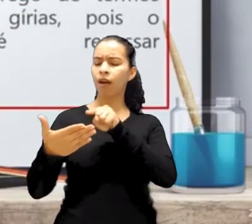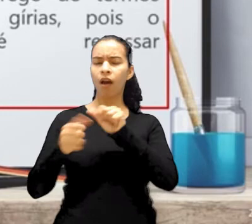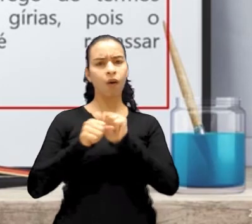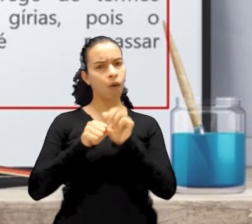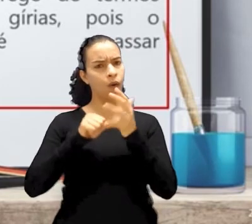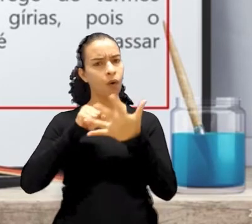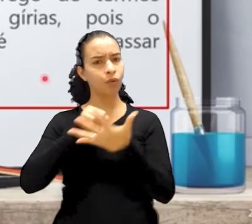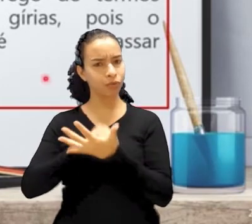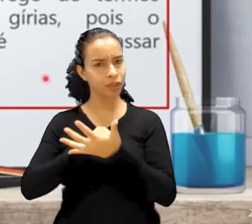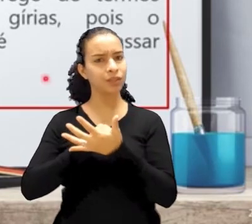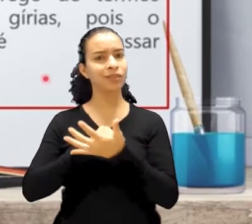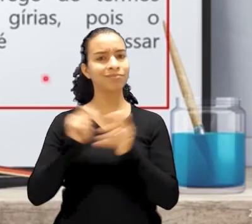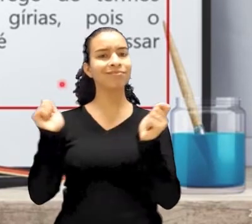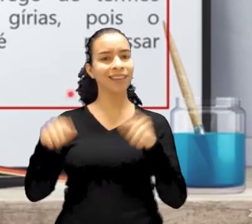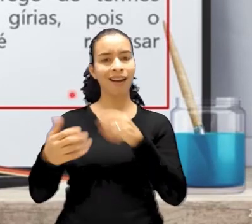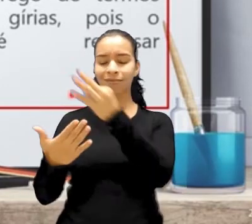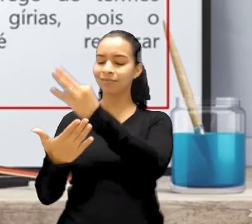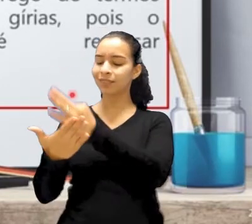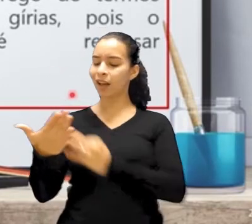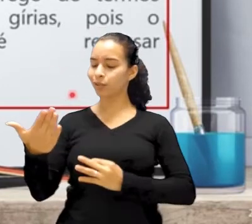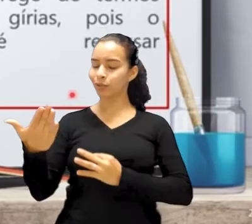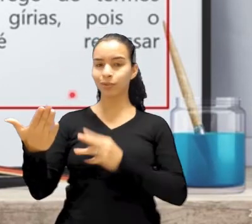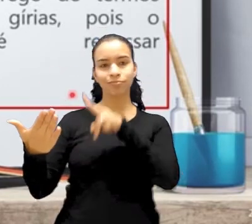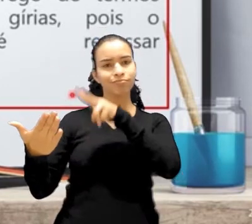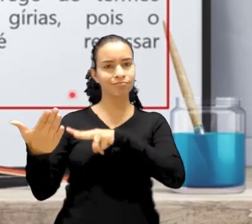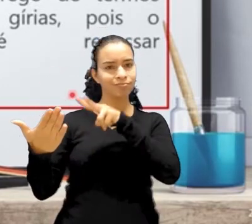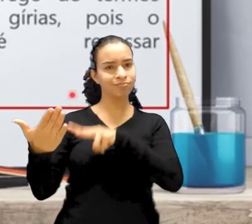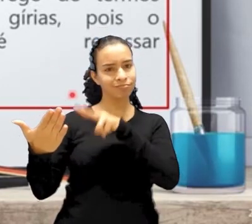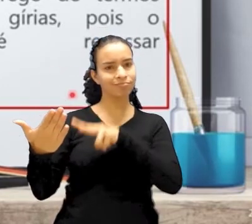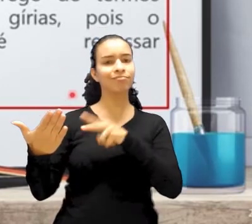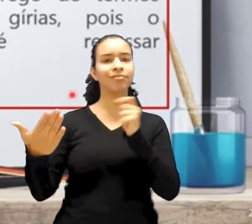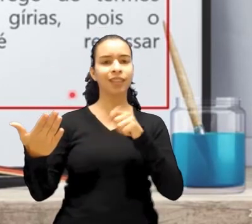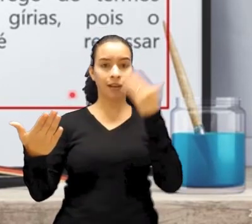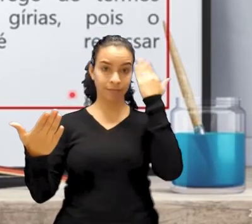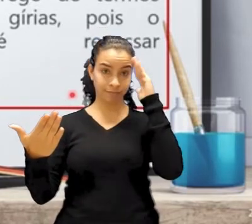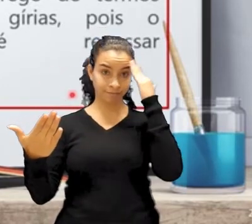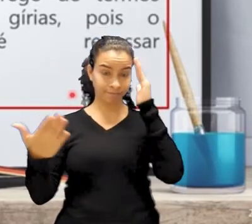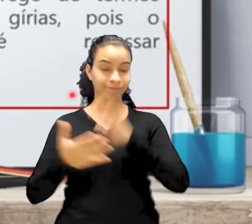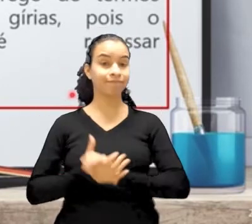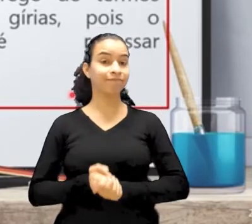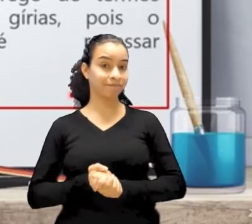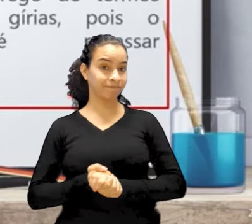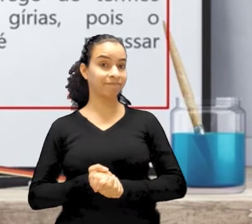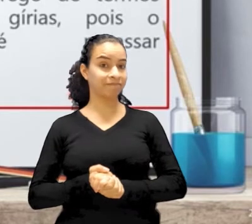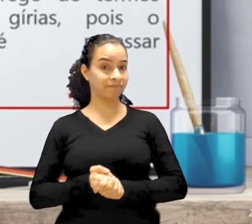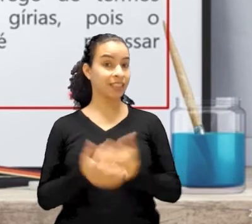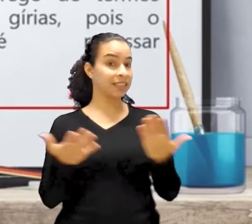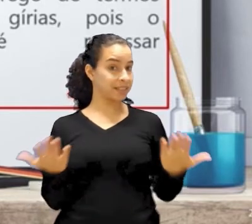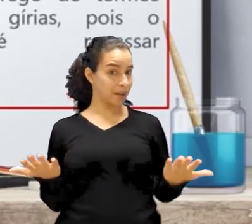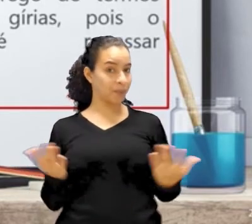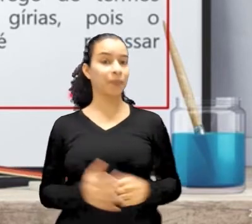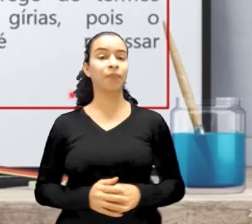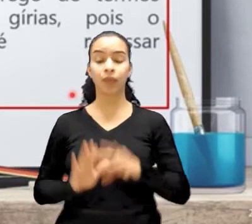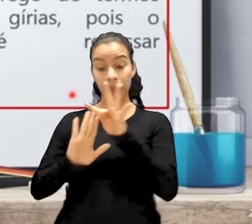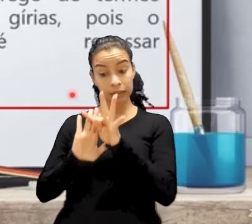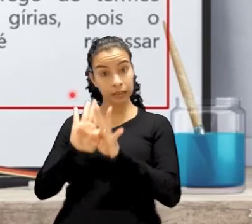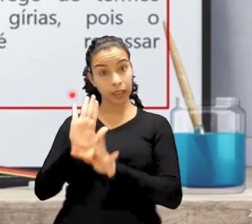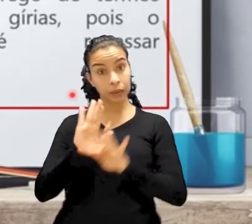Então, como esse texto ele tem por objetivo atingir, né, a maioria das